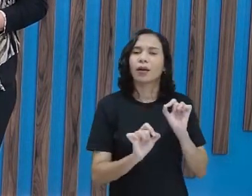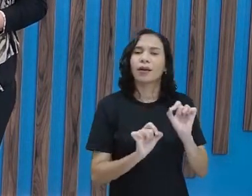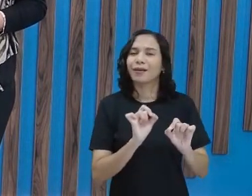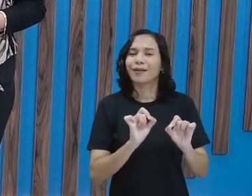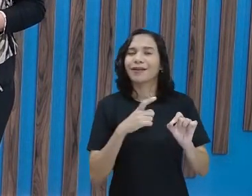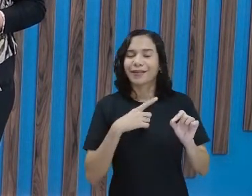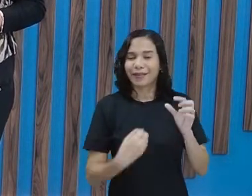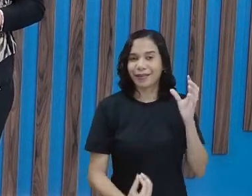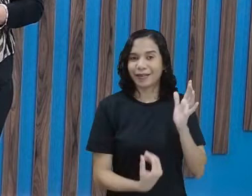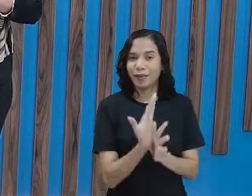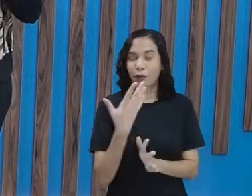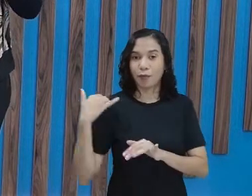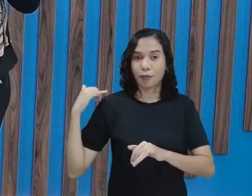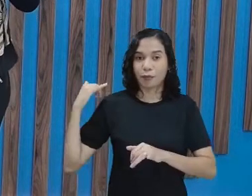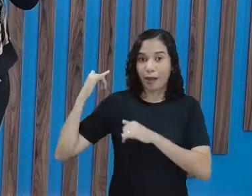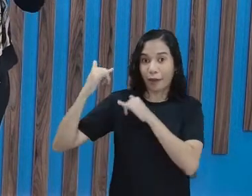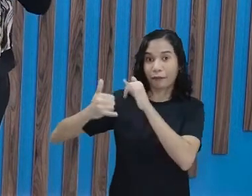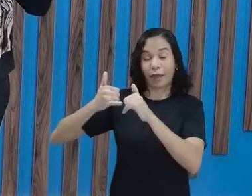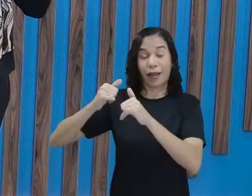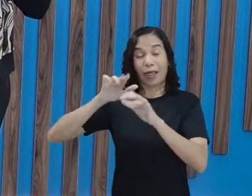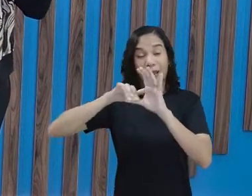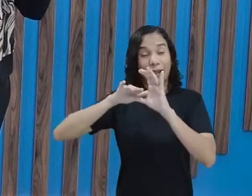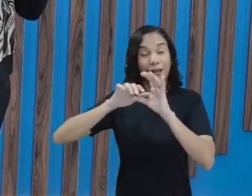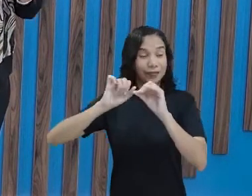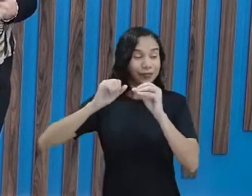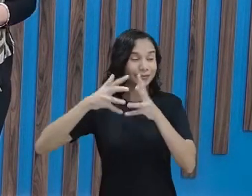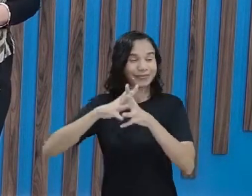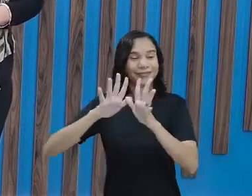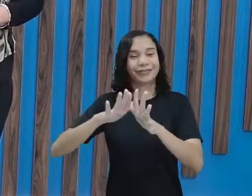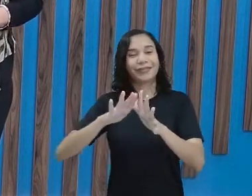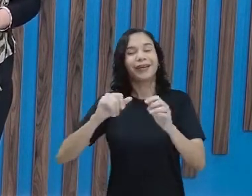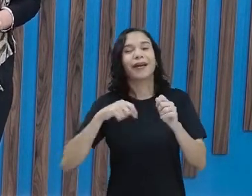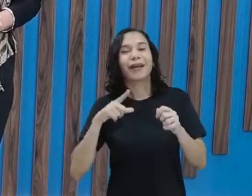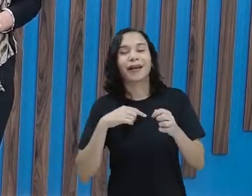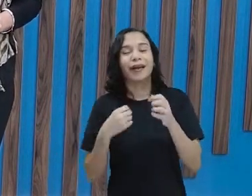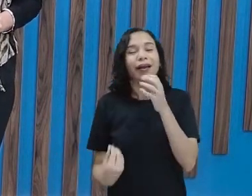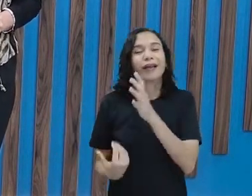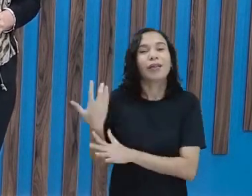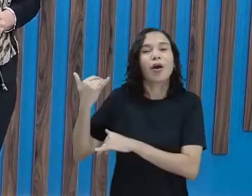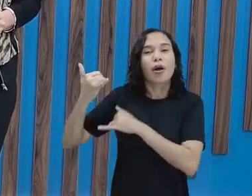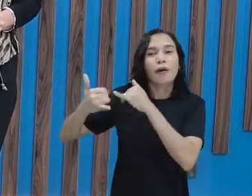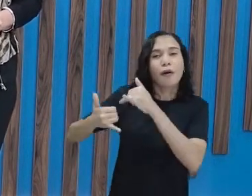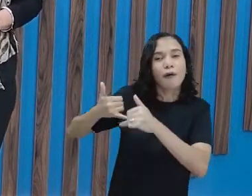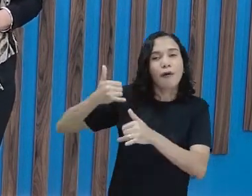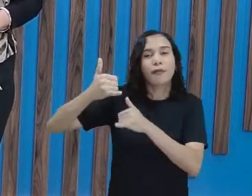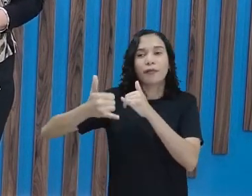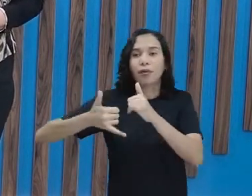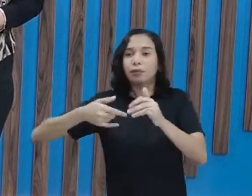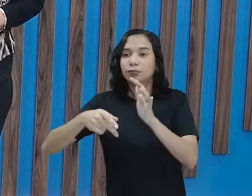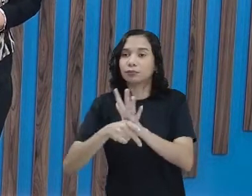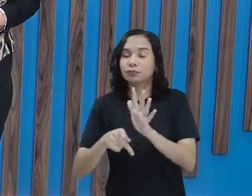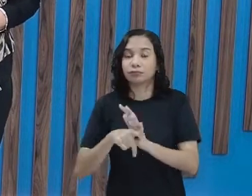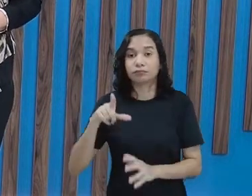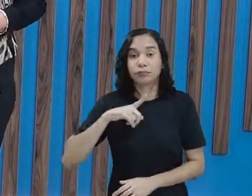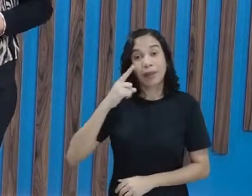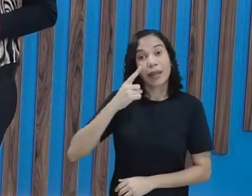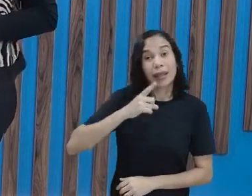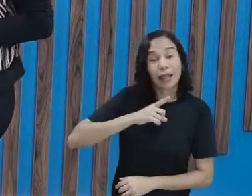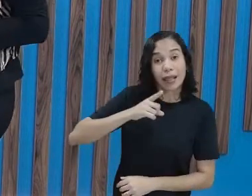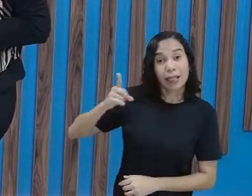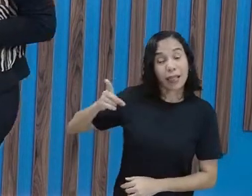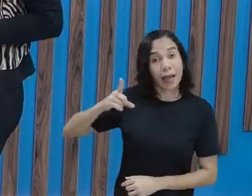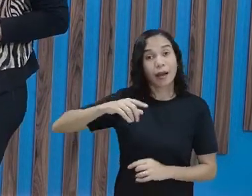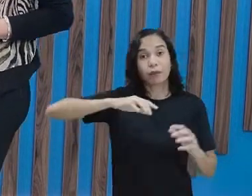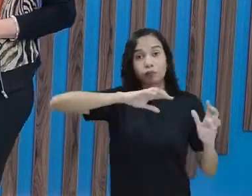época surgiu a fábula? Deu uma enrolada aqui na minha língua agora, hein? A fábula surgiu no Oriente